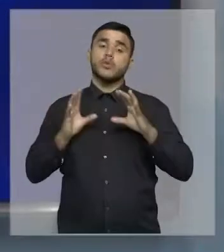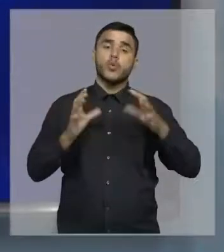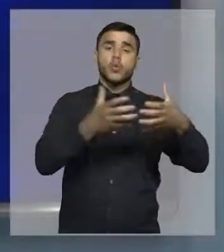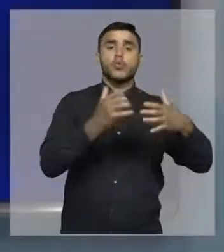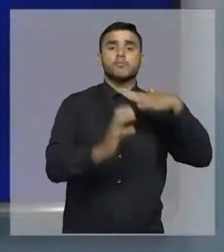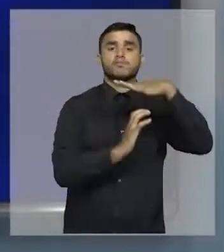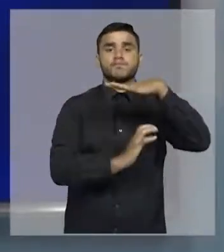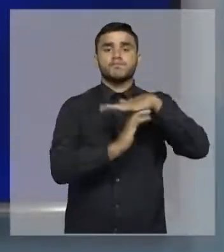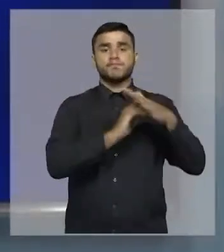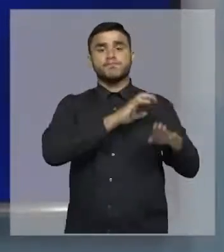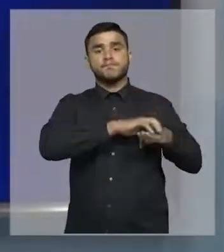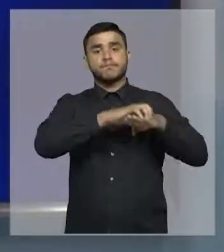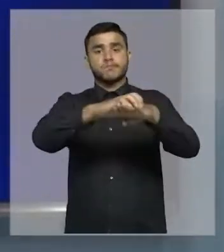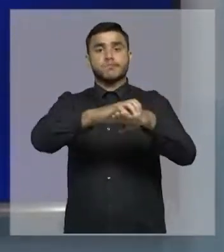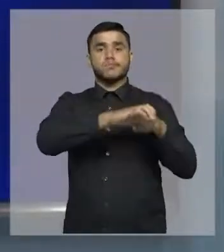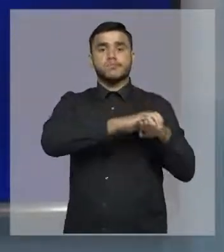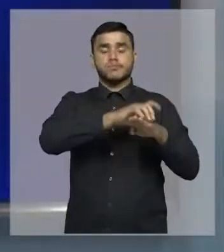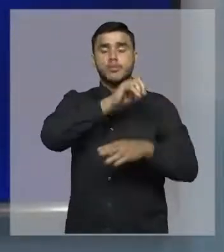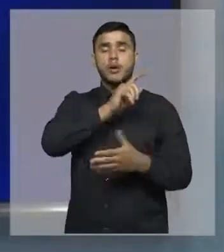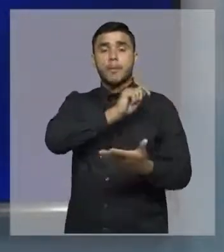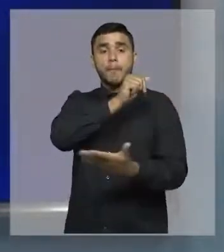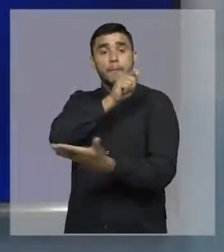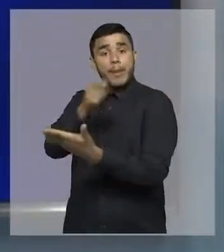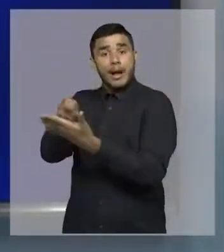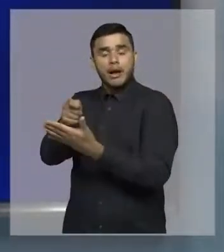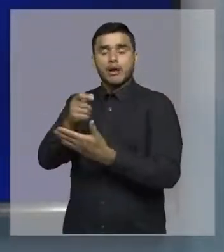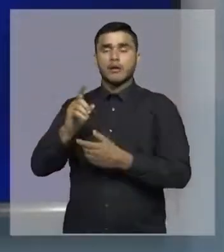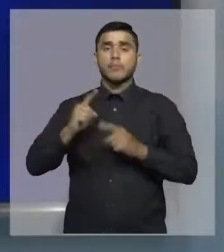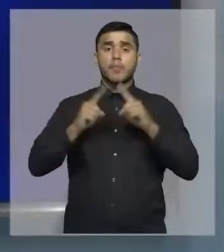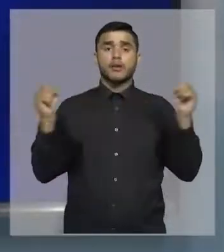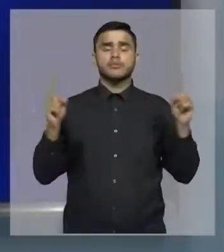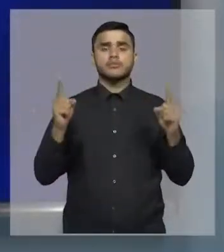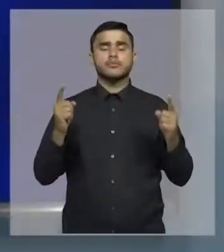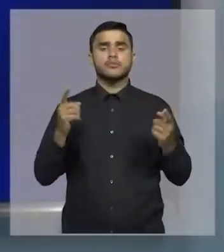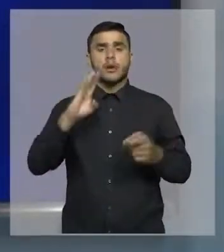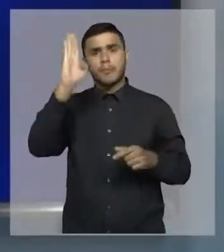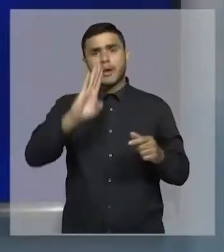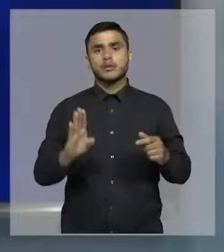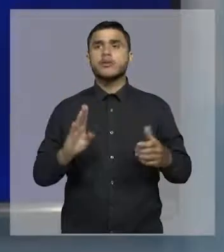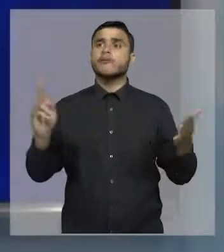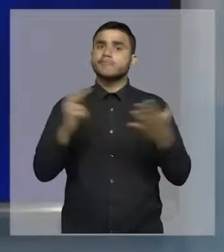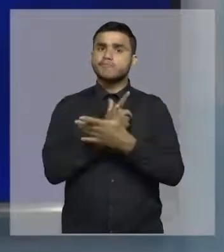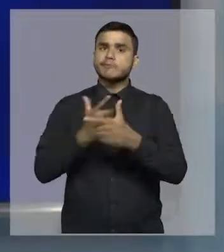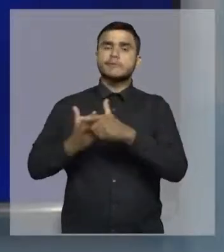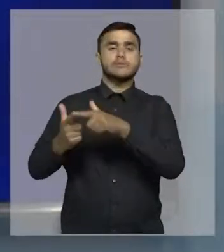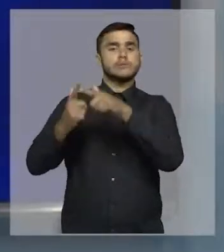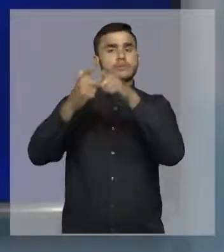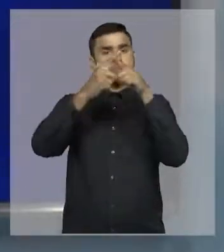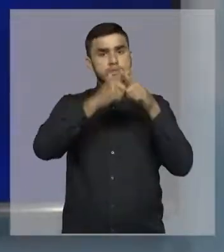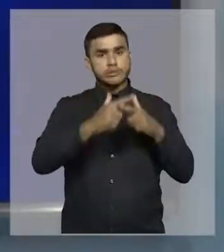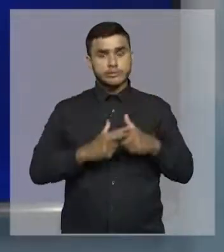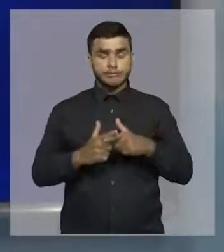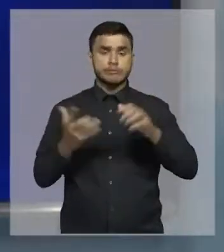do Brasil, e só por isso o Brasil parou, podemos dizer